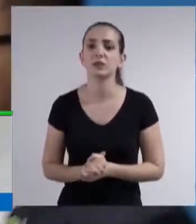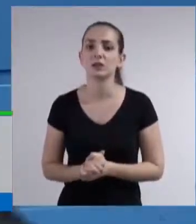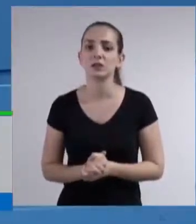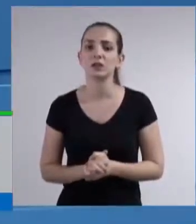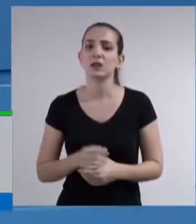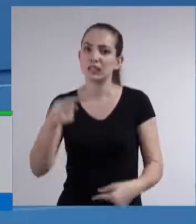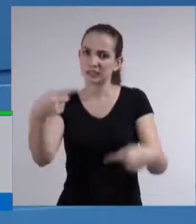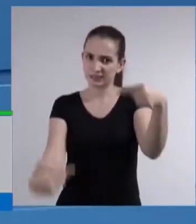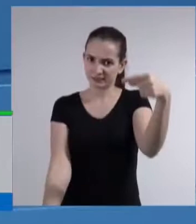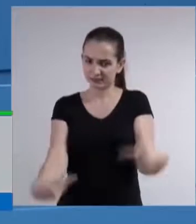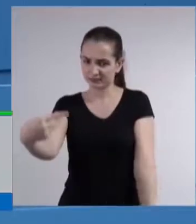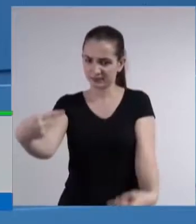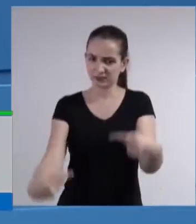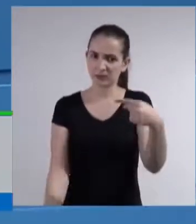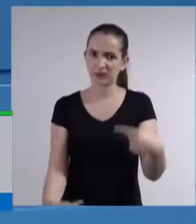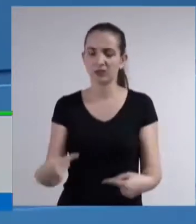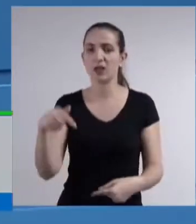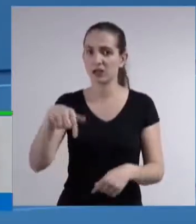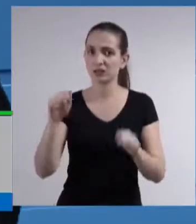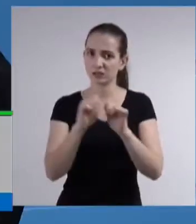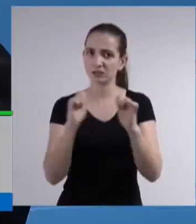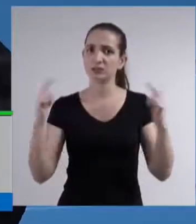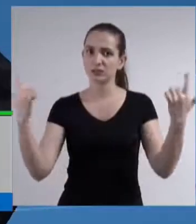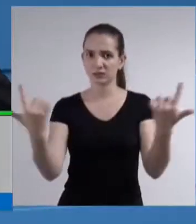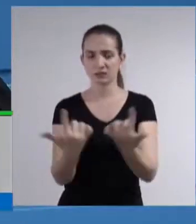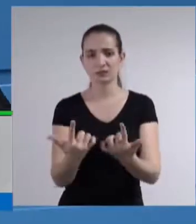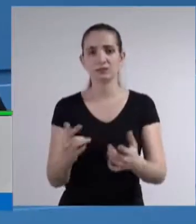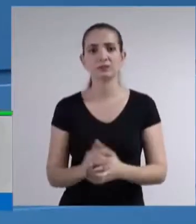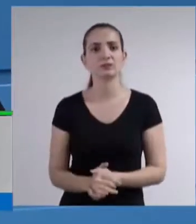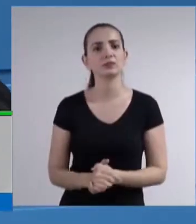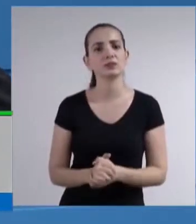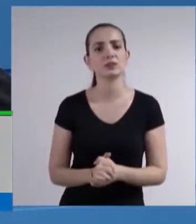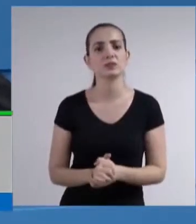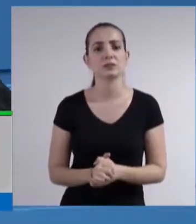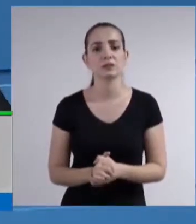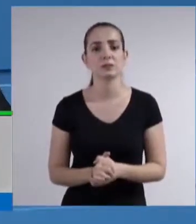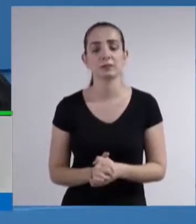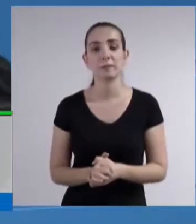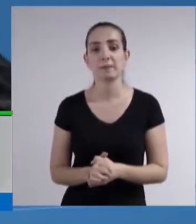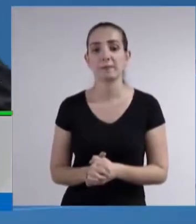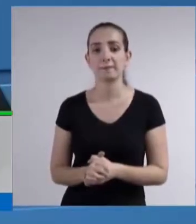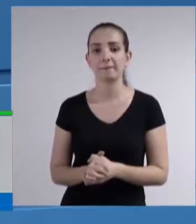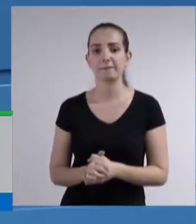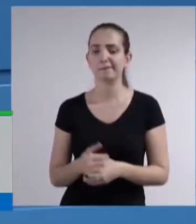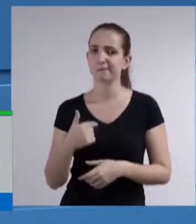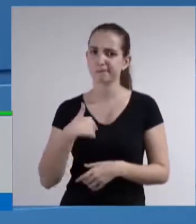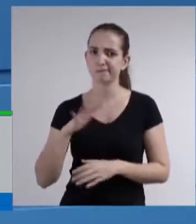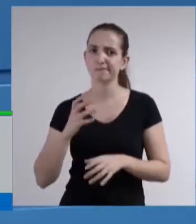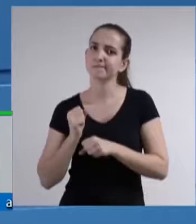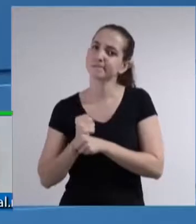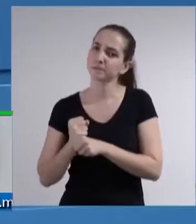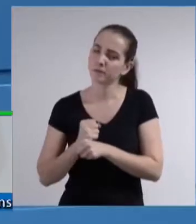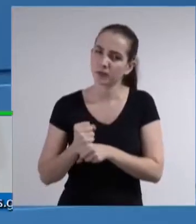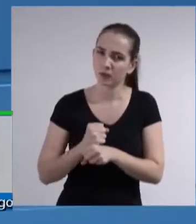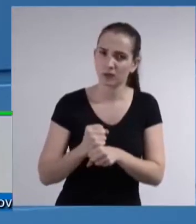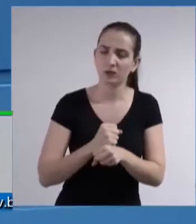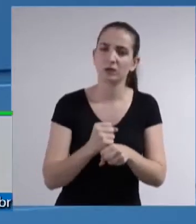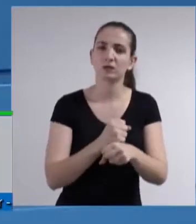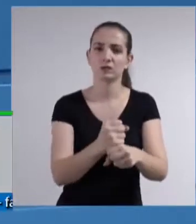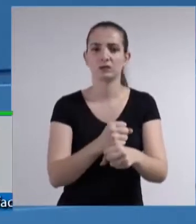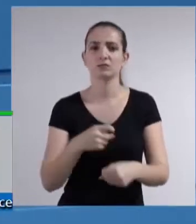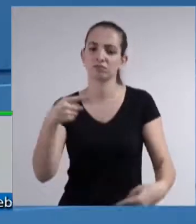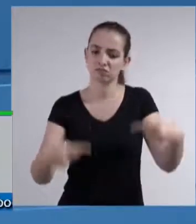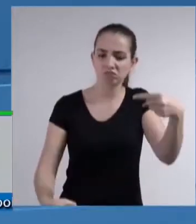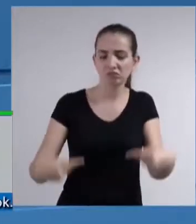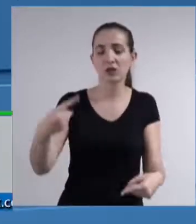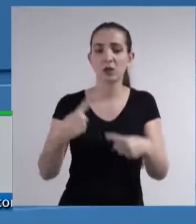anos que a gente tem aqui na Assembleia, e eu passei anos aqui debatendo, porque eu trabalhei